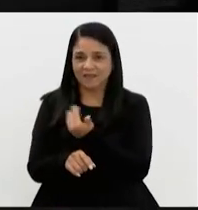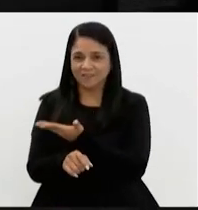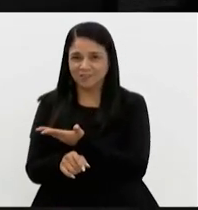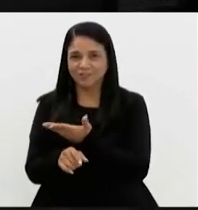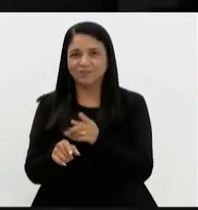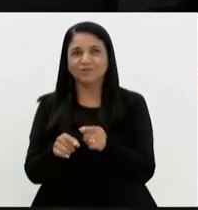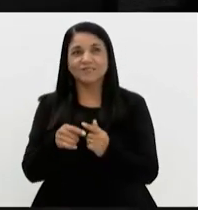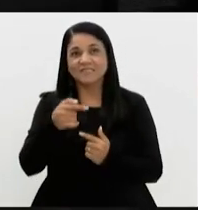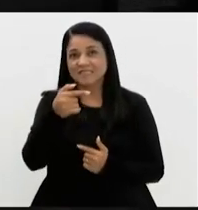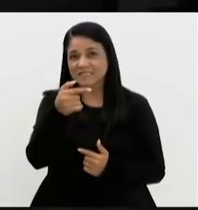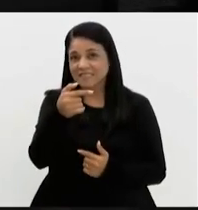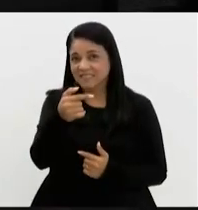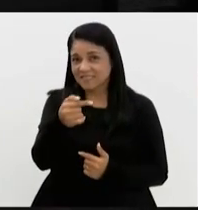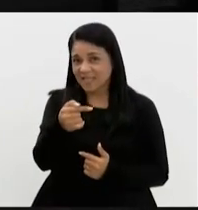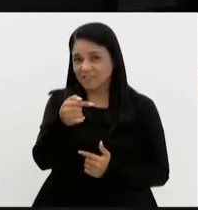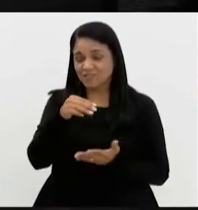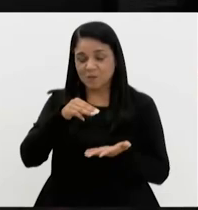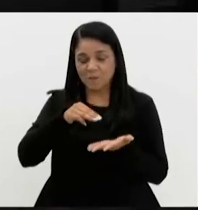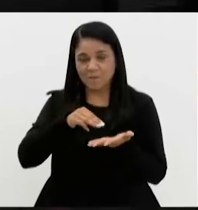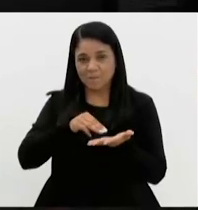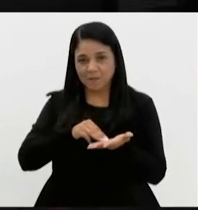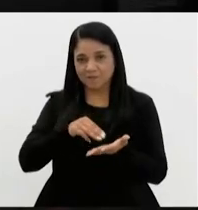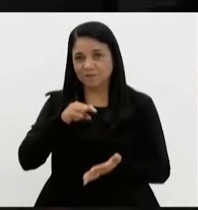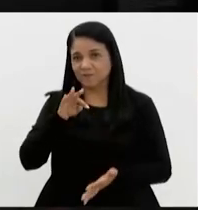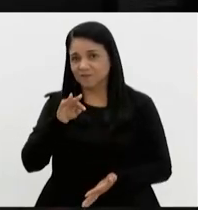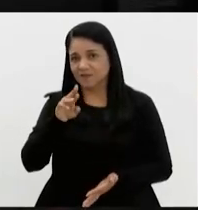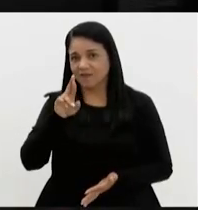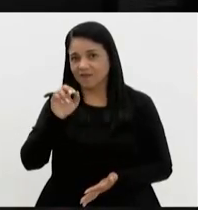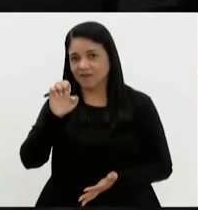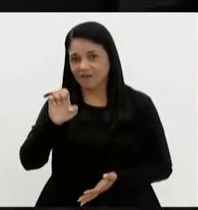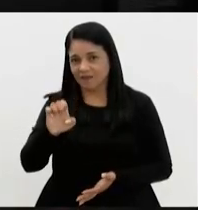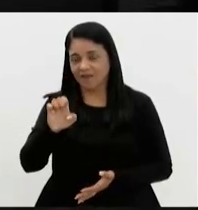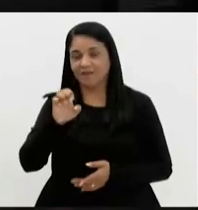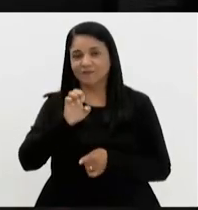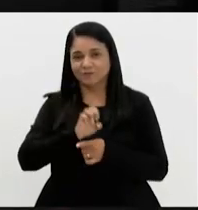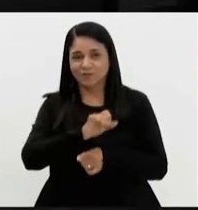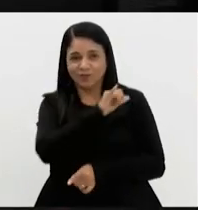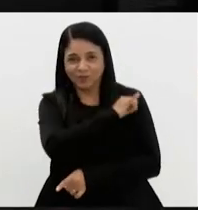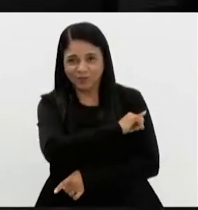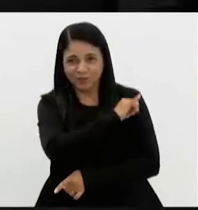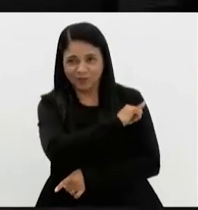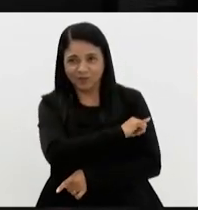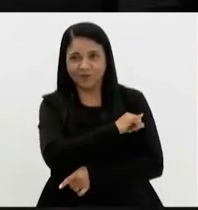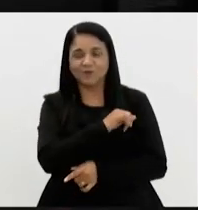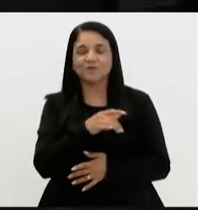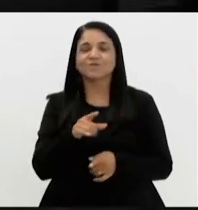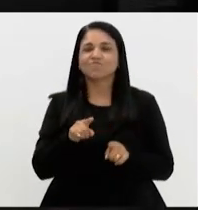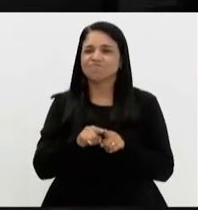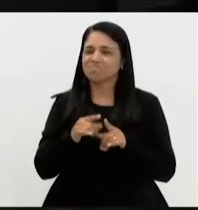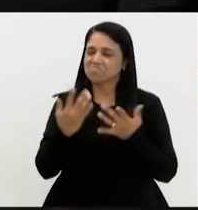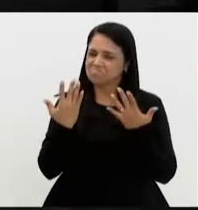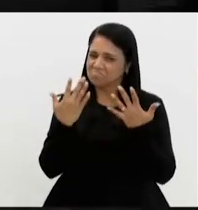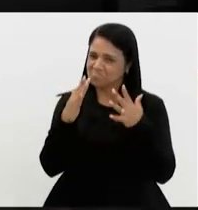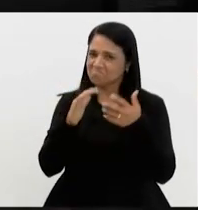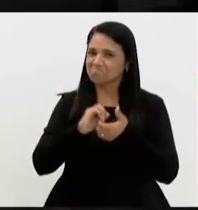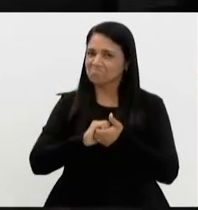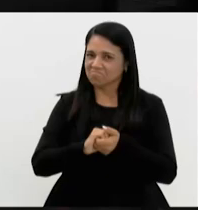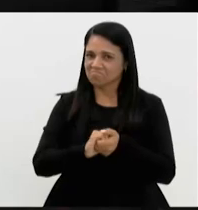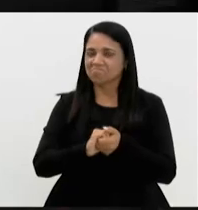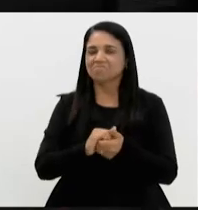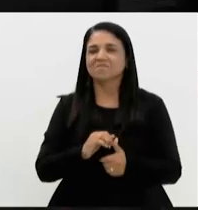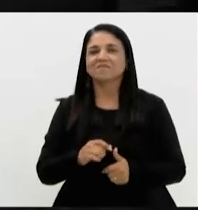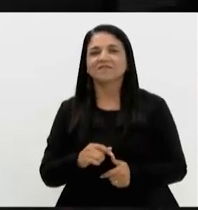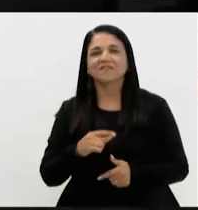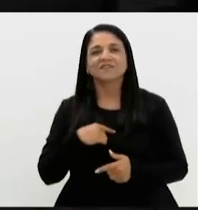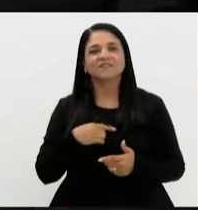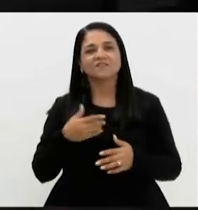sete renomados membros do TRE do Estado do Rio de Janeiro enfim votos nesse sentido né Eh e aos